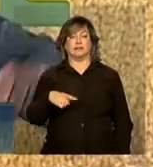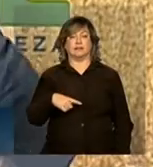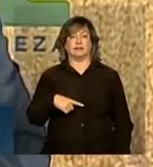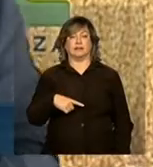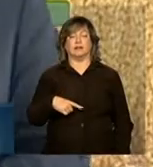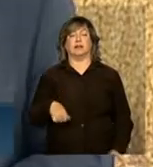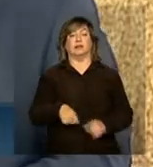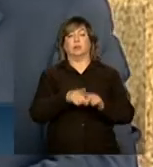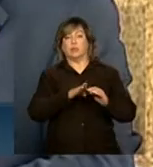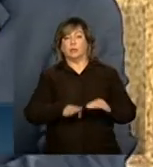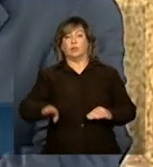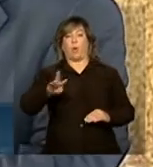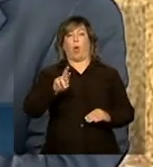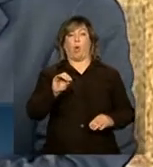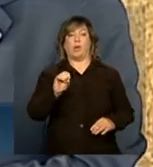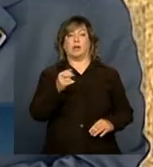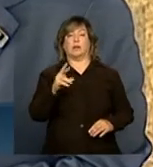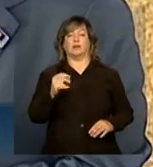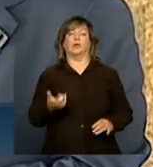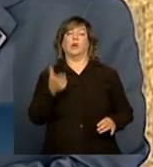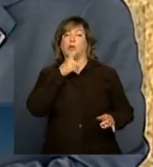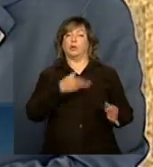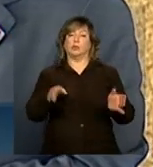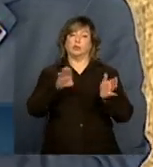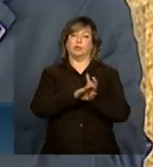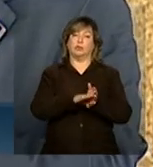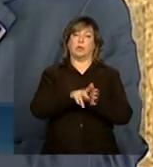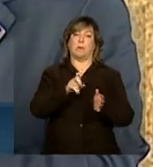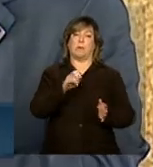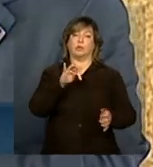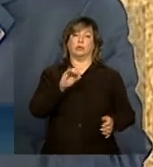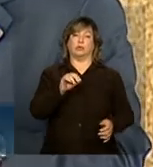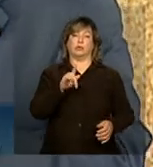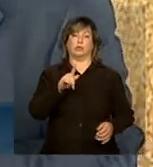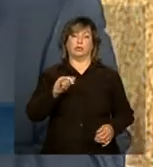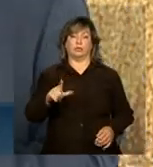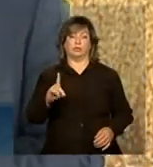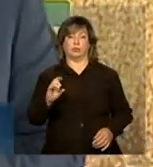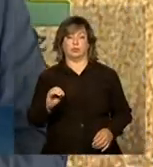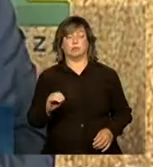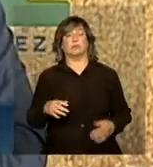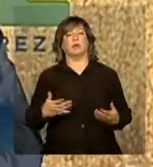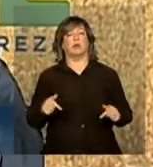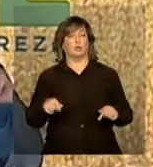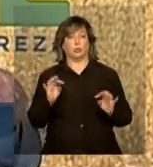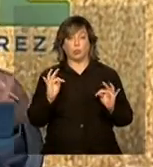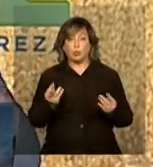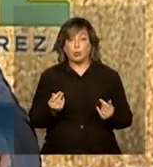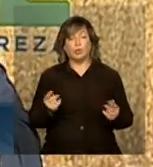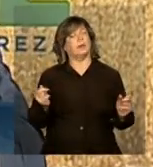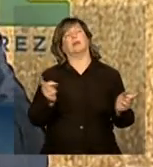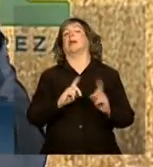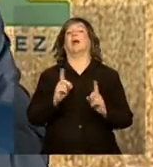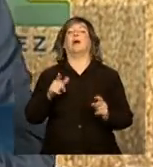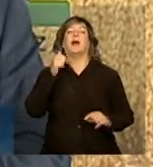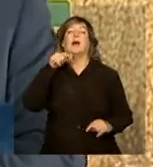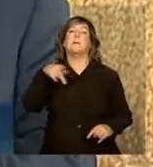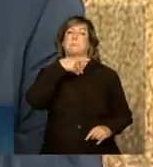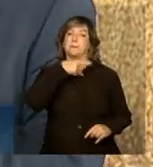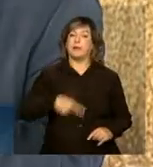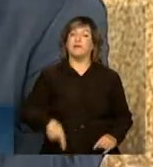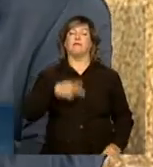para Rosário e chegando a Posto Gil. Mas isso é tudo? Não. A presidenta determinou que